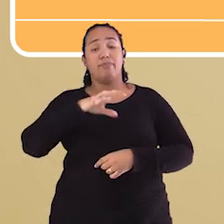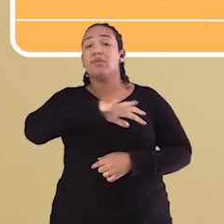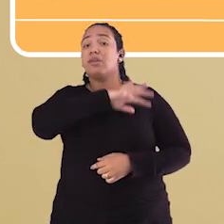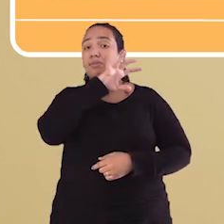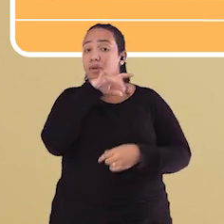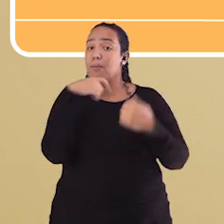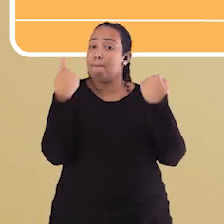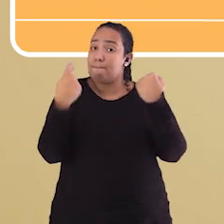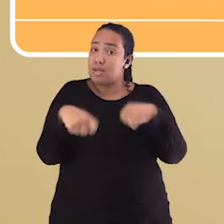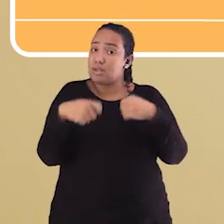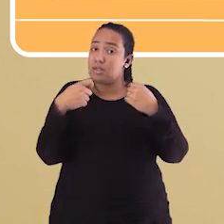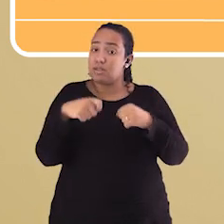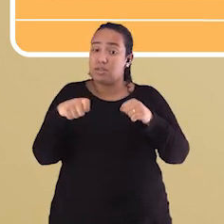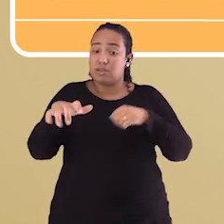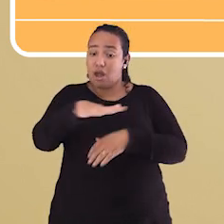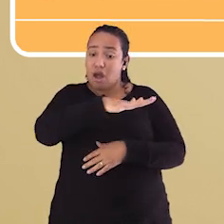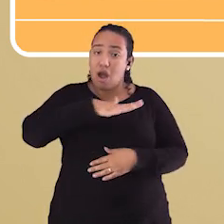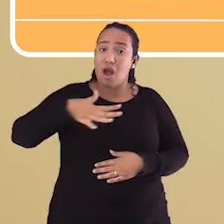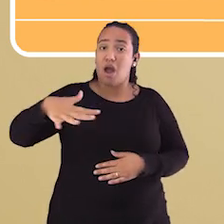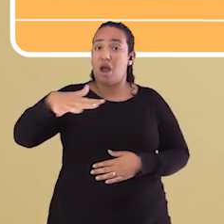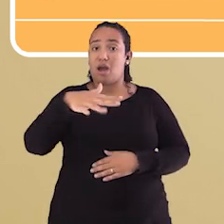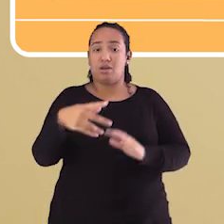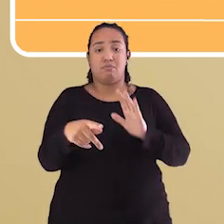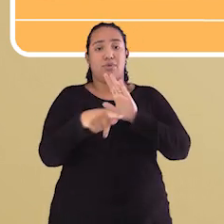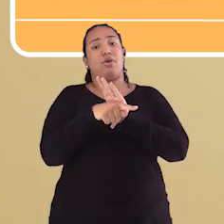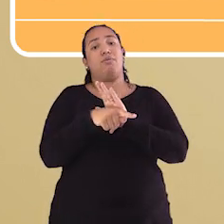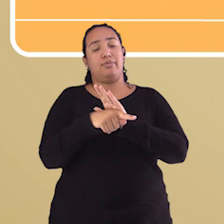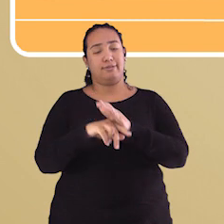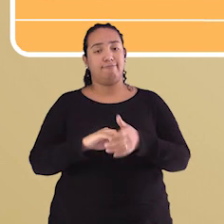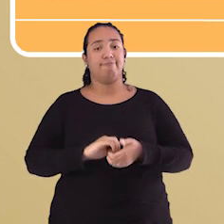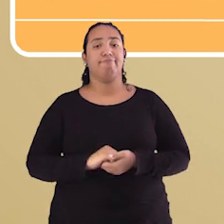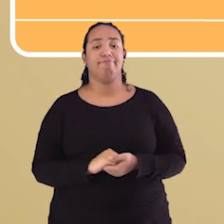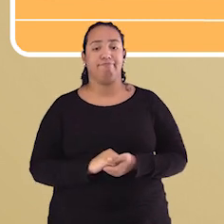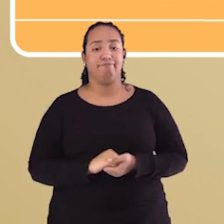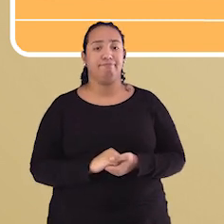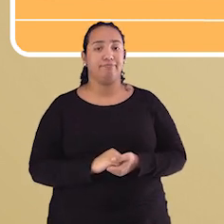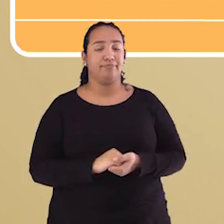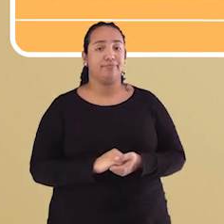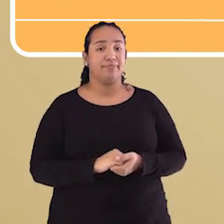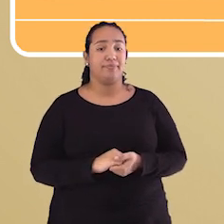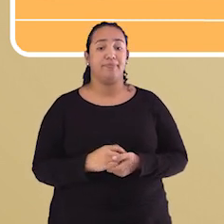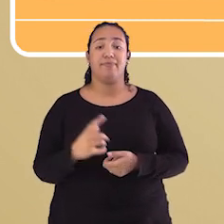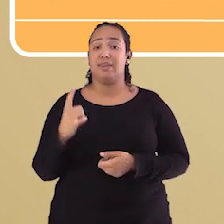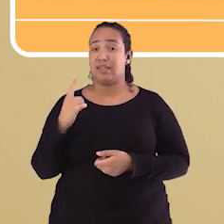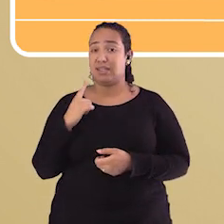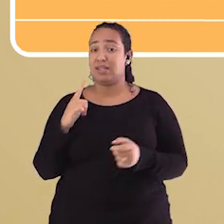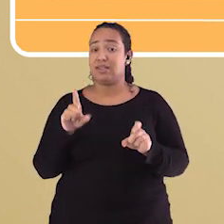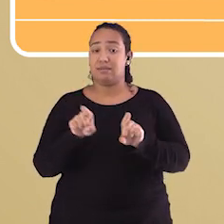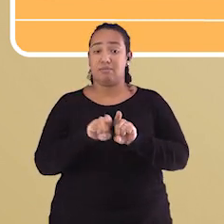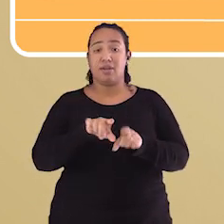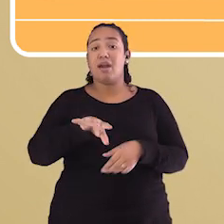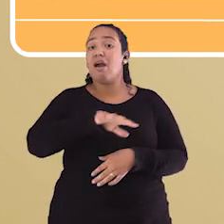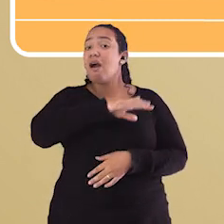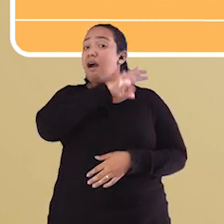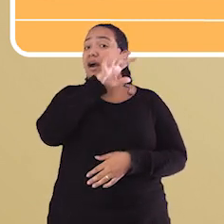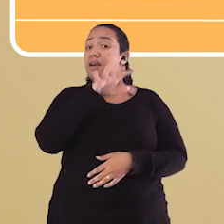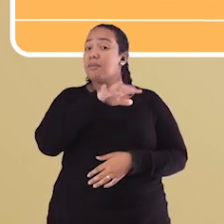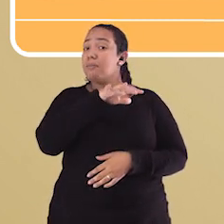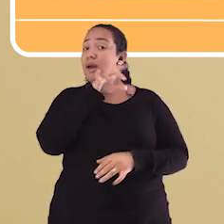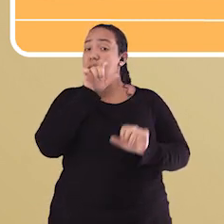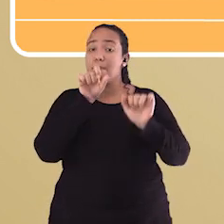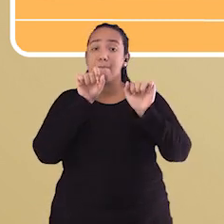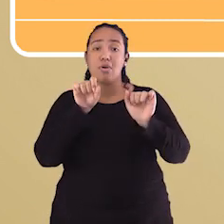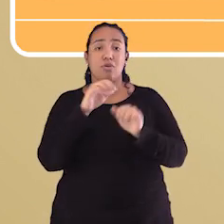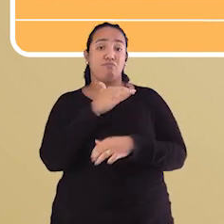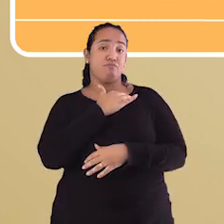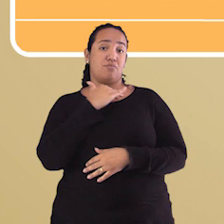se alimentar, como os pinguins e o urso polar. Muitas espécies também irão desaparecer. O